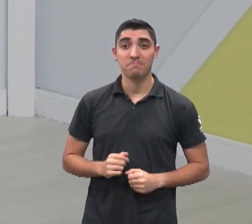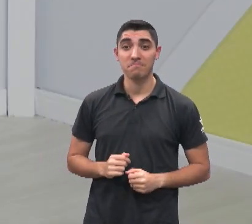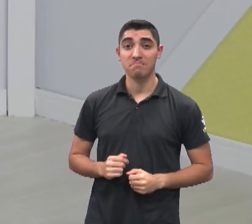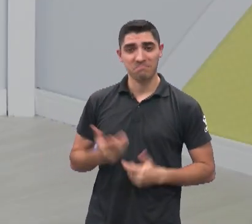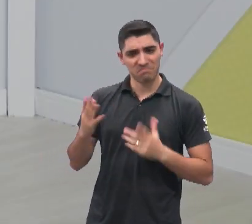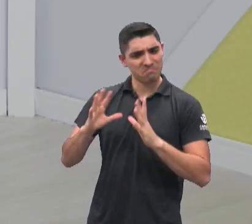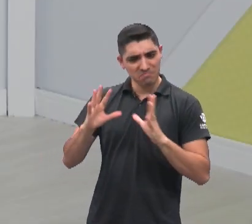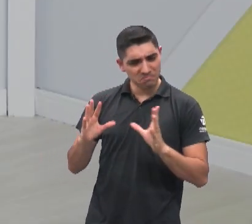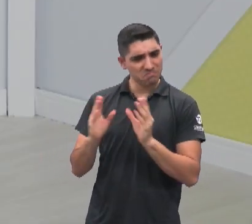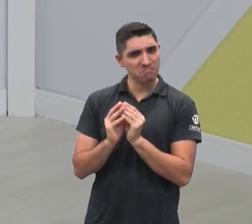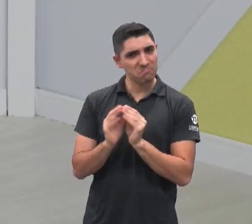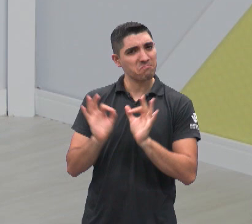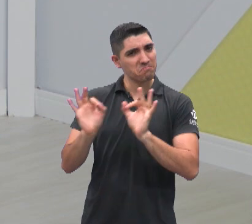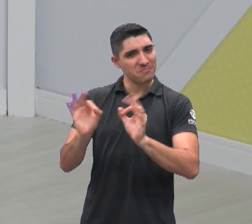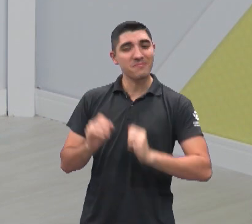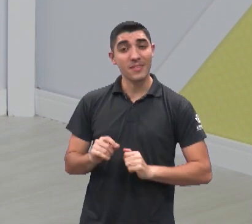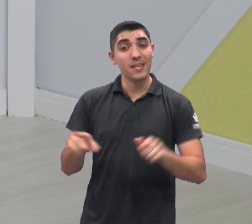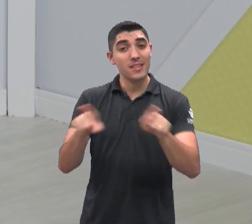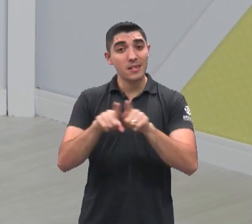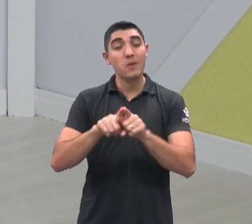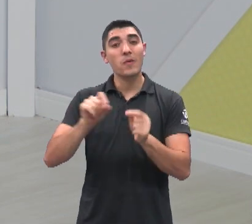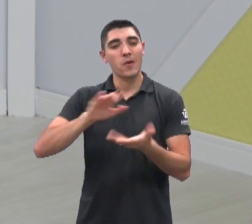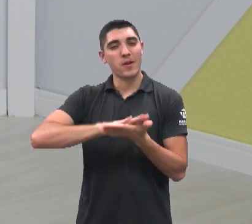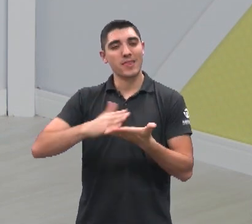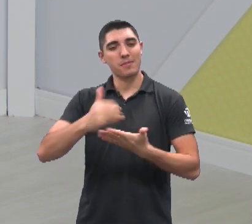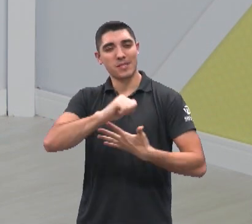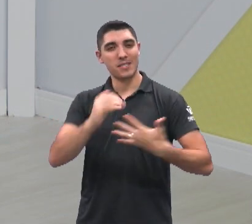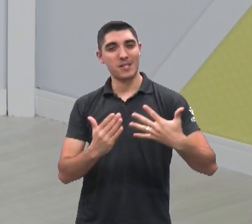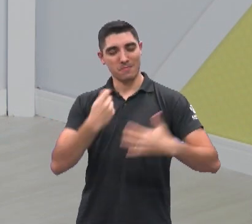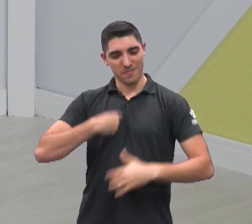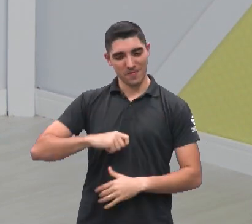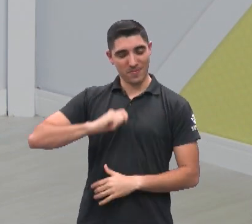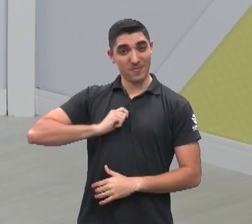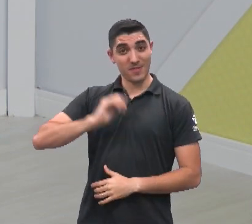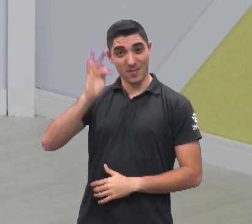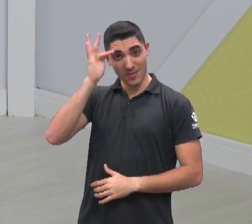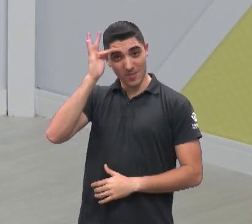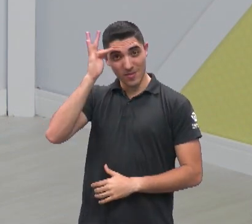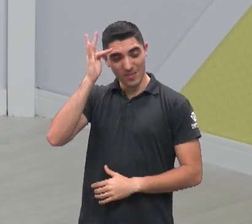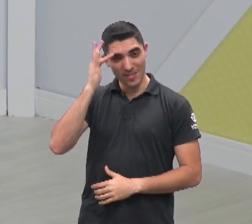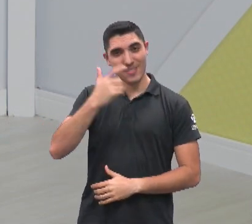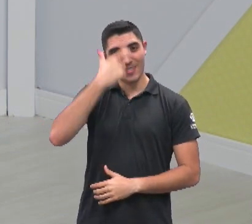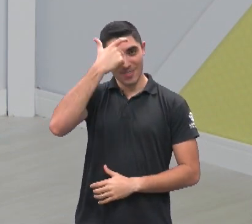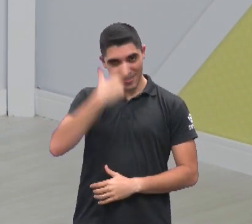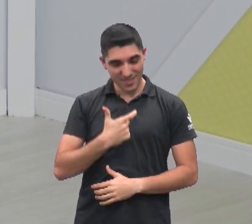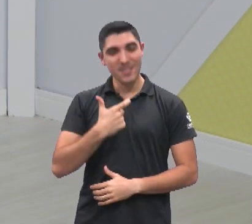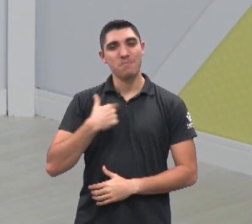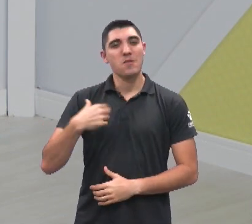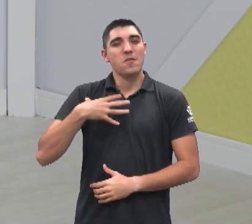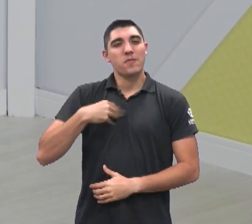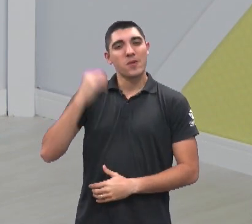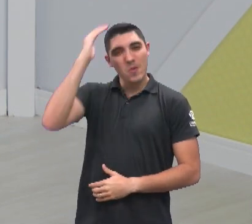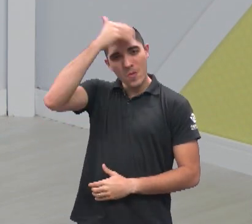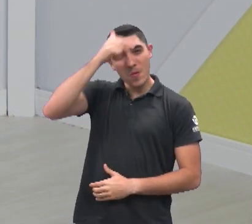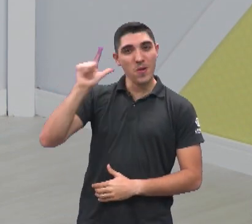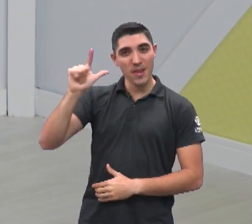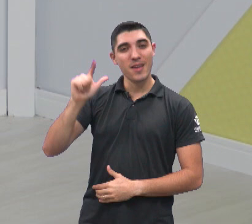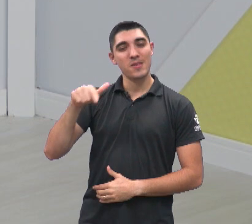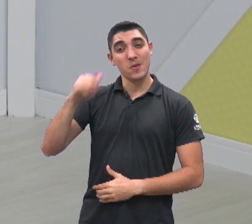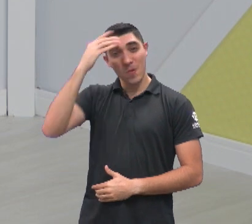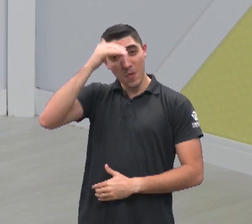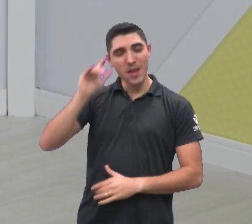sucinto, Bruno Castilho. E aqui com a gente também o nosso intérprete de Libras, o nosso querido Luiz Fernando Papai do Lorenzo. Lorenzo,